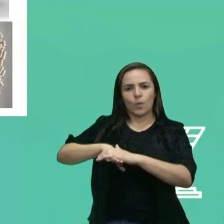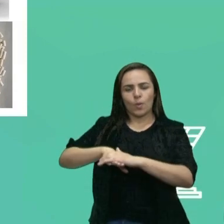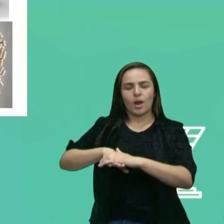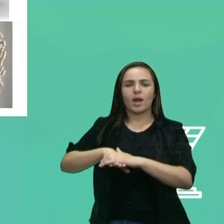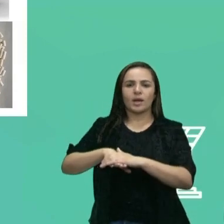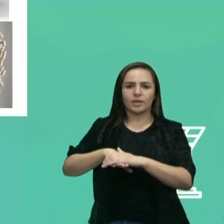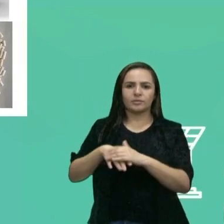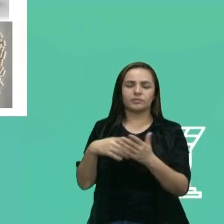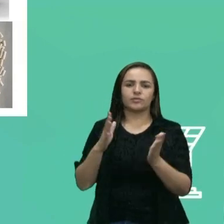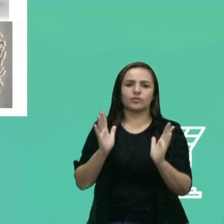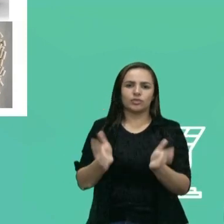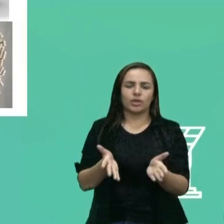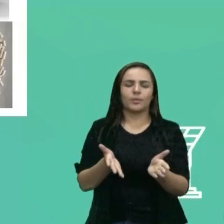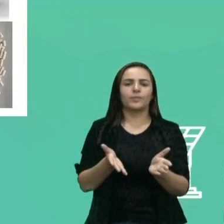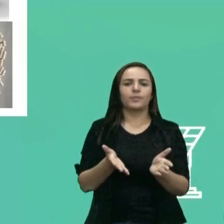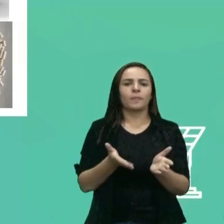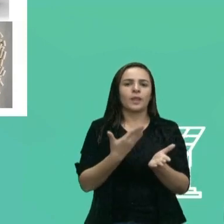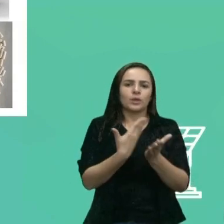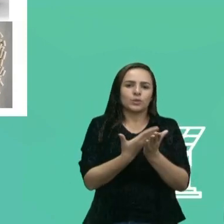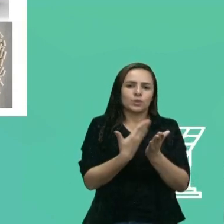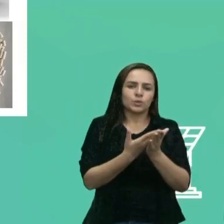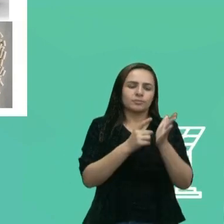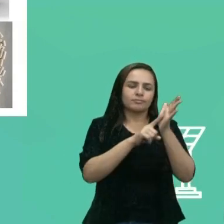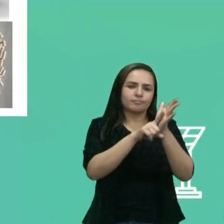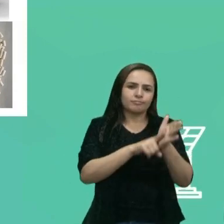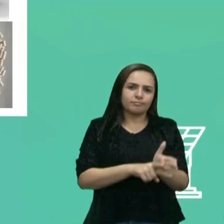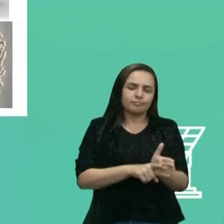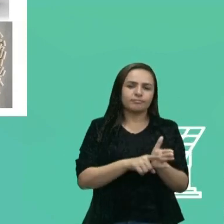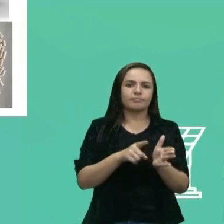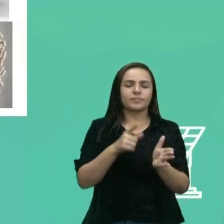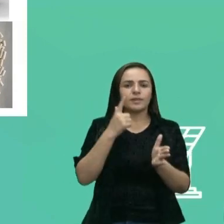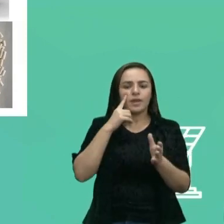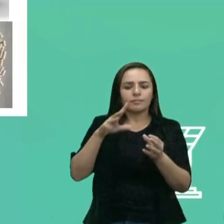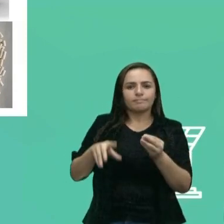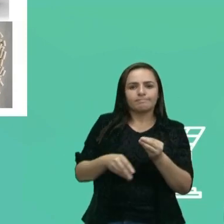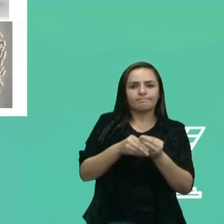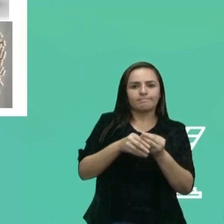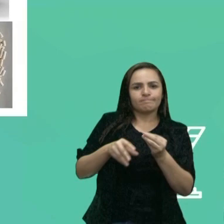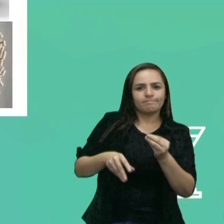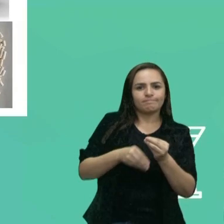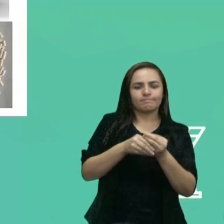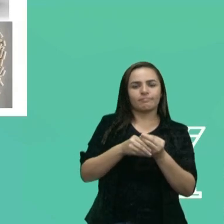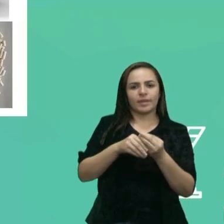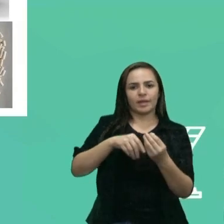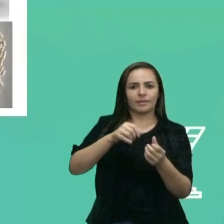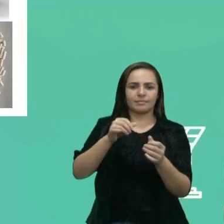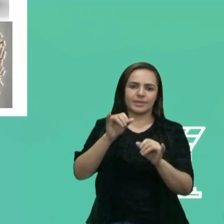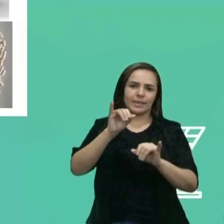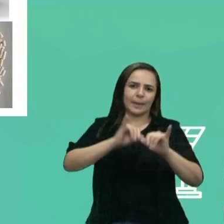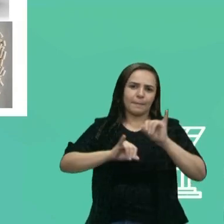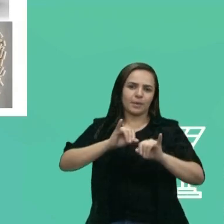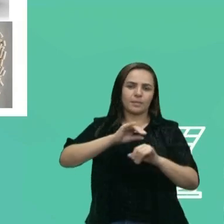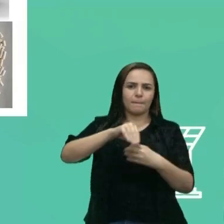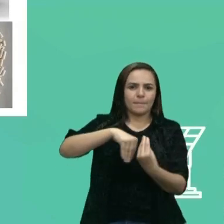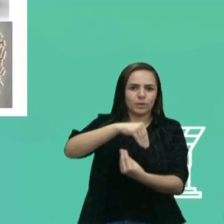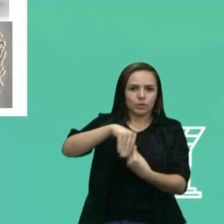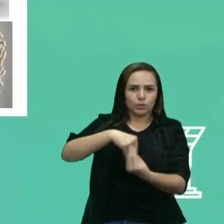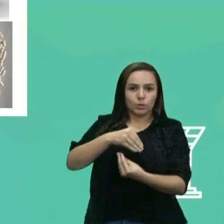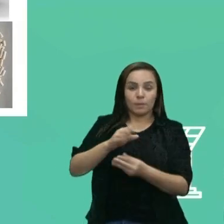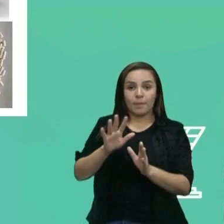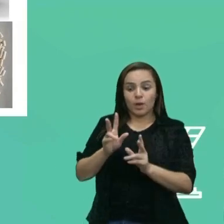de extrudados, pellets, que mantenham as características de armazenamento obtidas pela